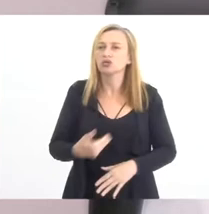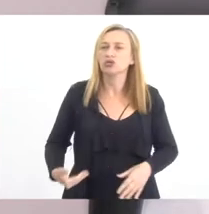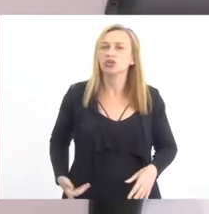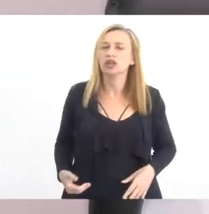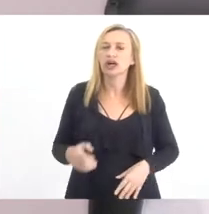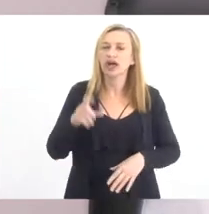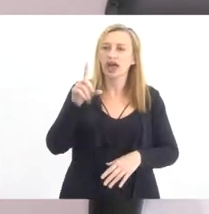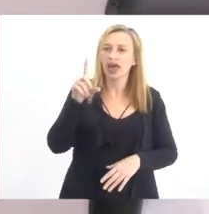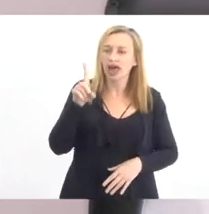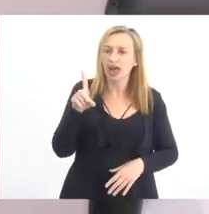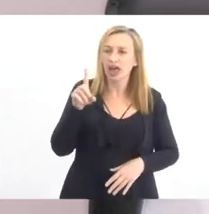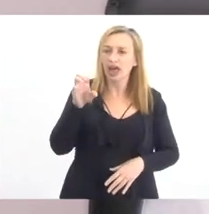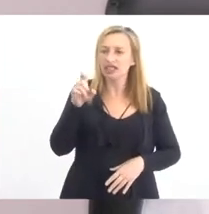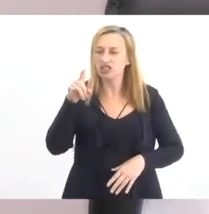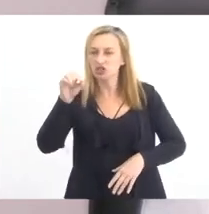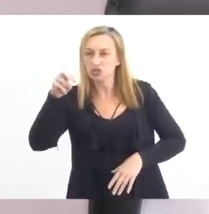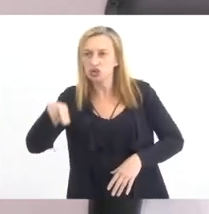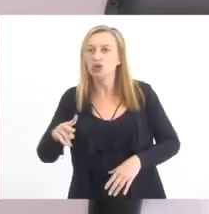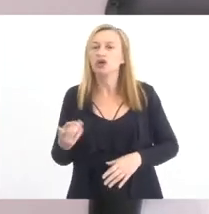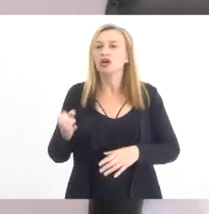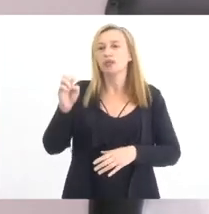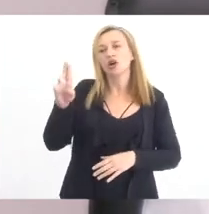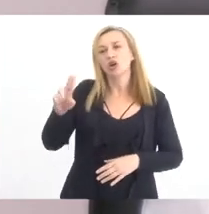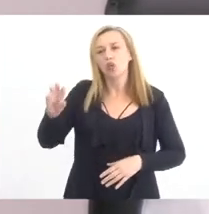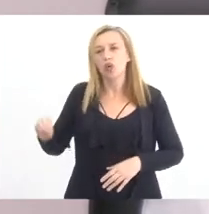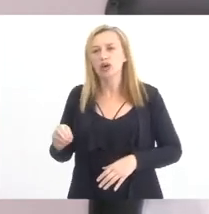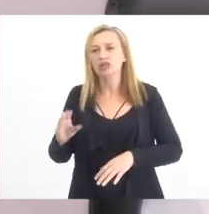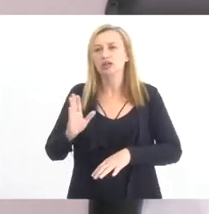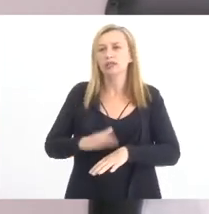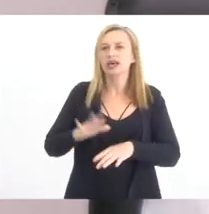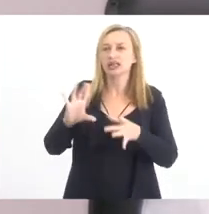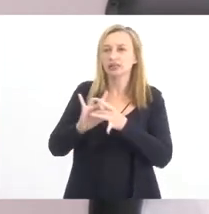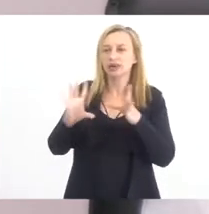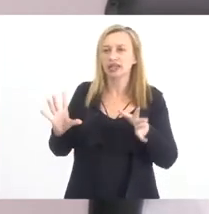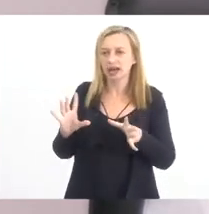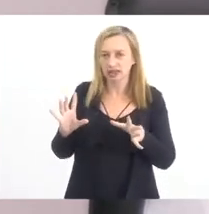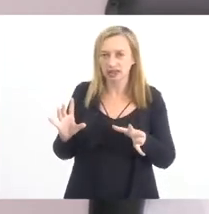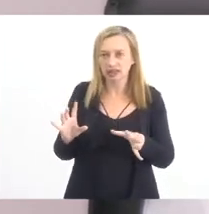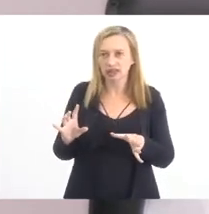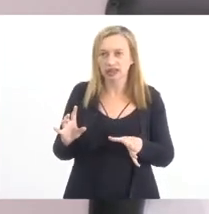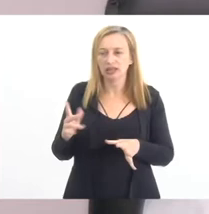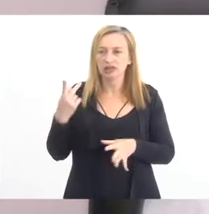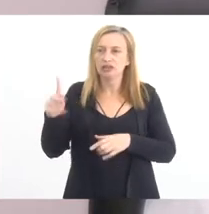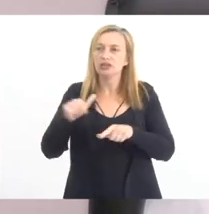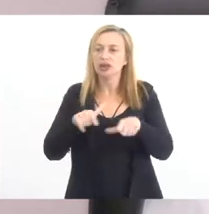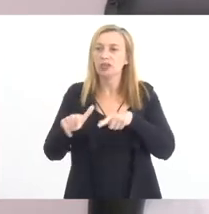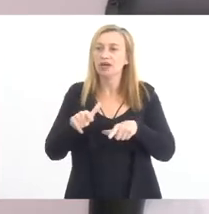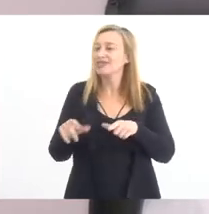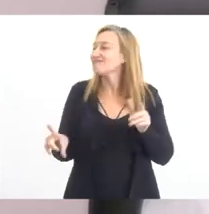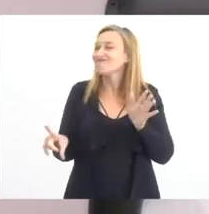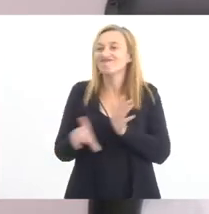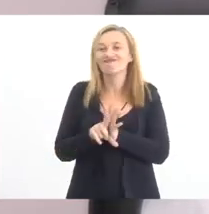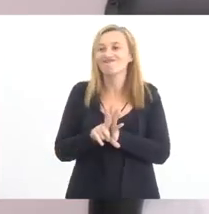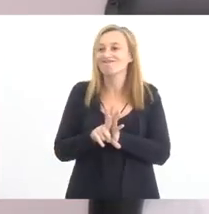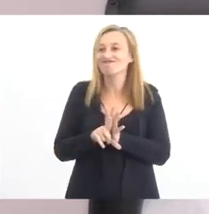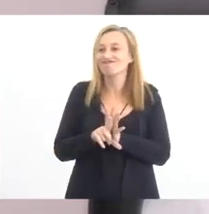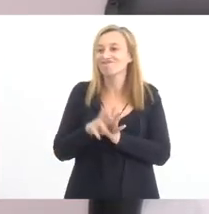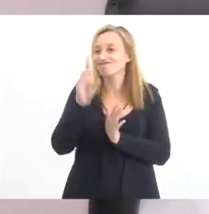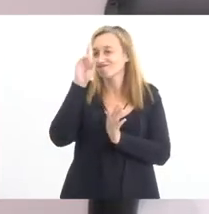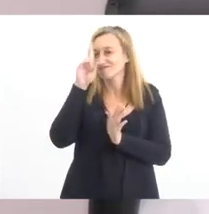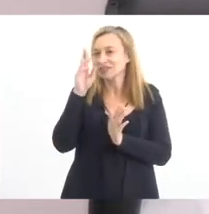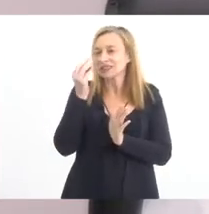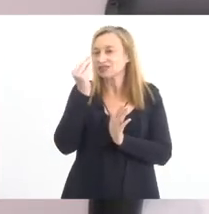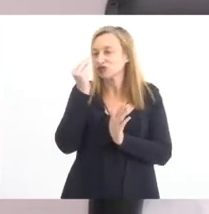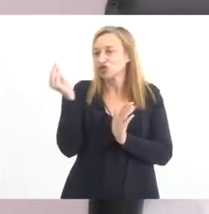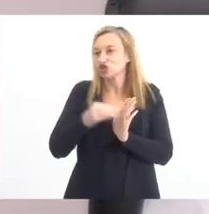Edson Albertaz, para que a UESO tivesse um pouco mais de autonomia nos enquadramentos. E essa lei não foi sequer respeitada. Nem